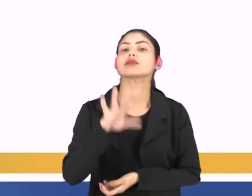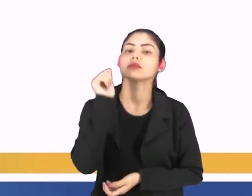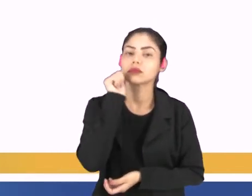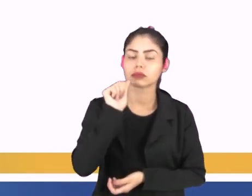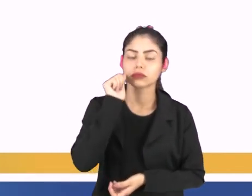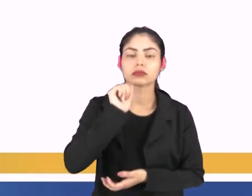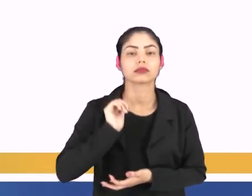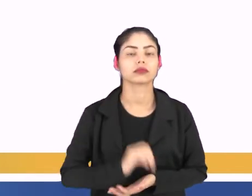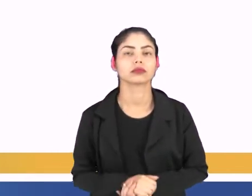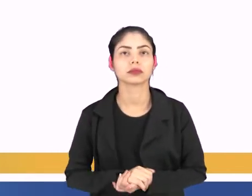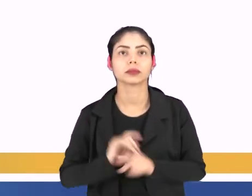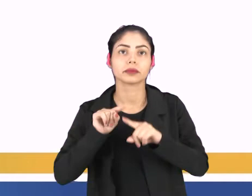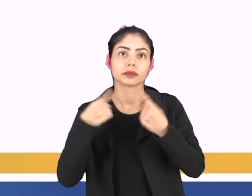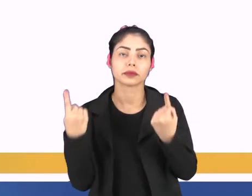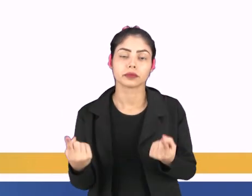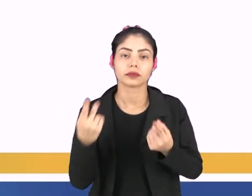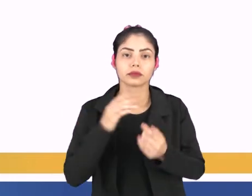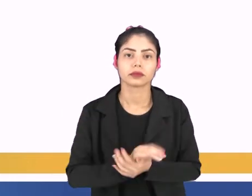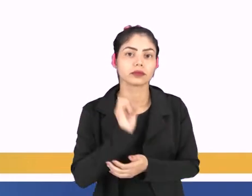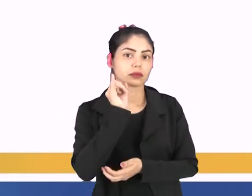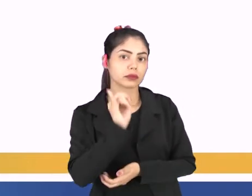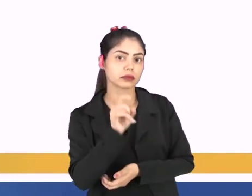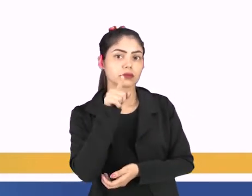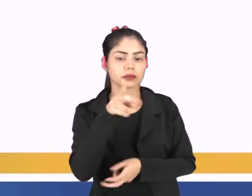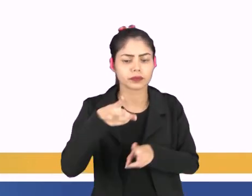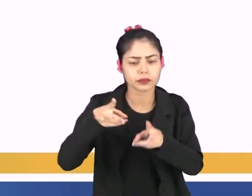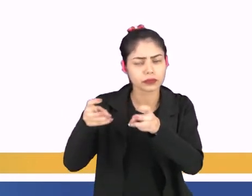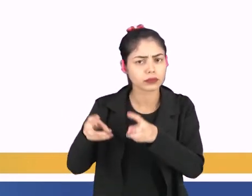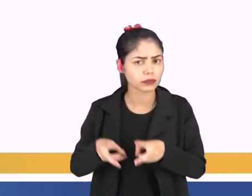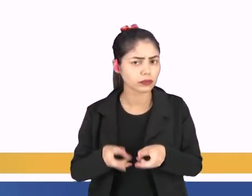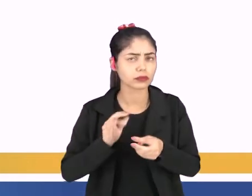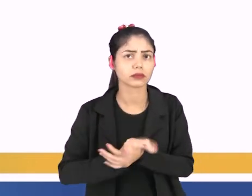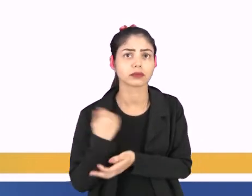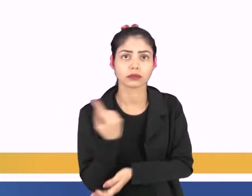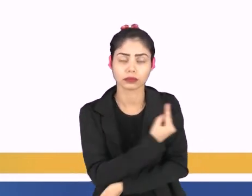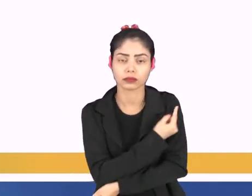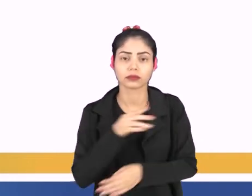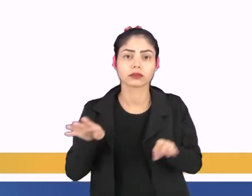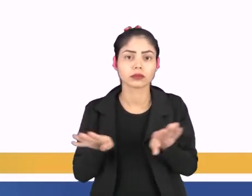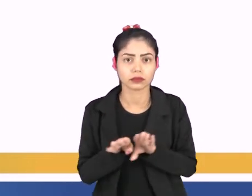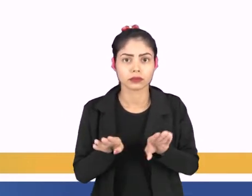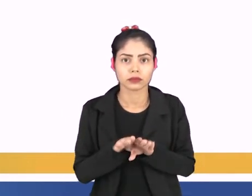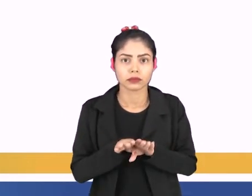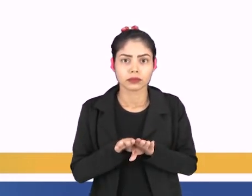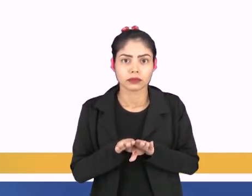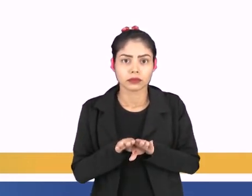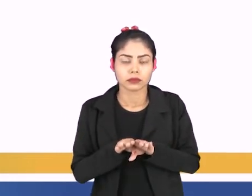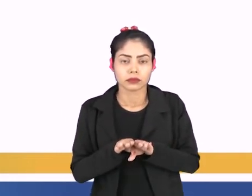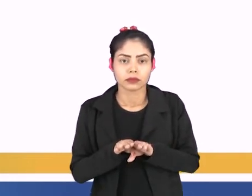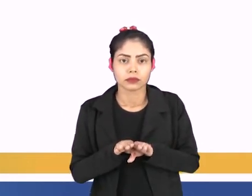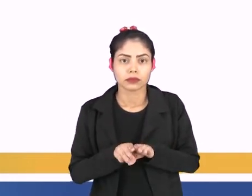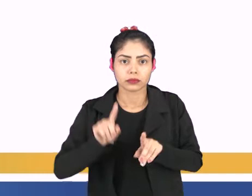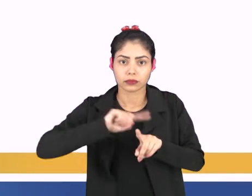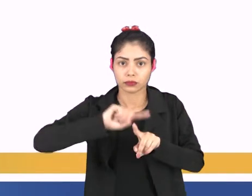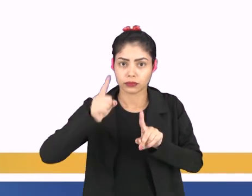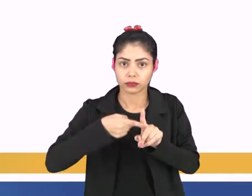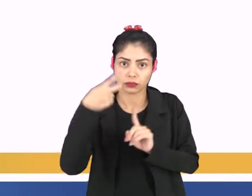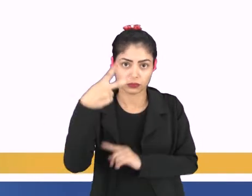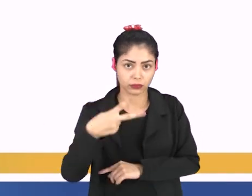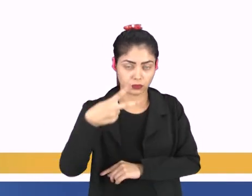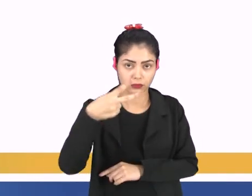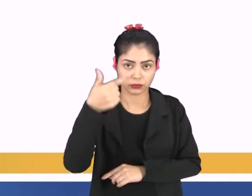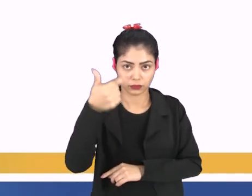feminino. Mas aí, se vocês perceberem, nós também, na segunda gravidez, ele